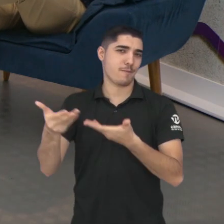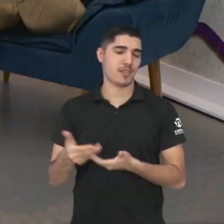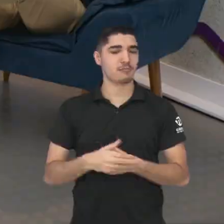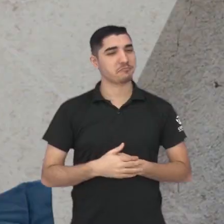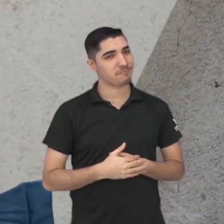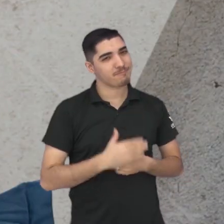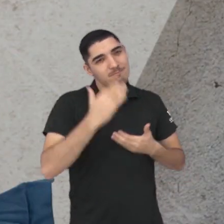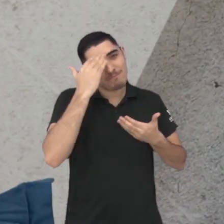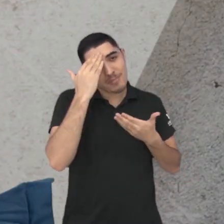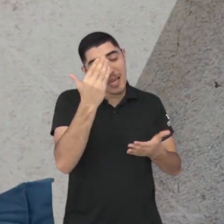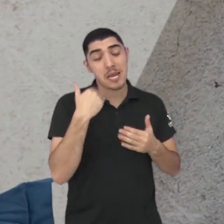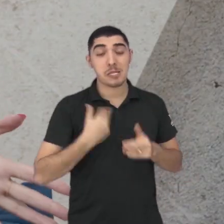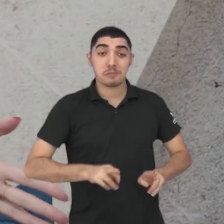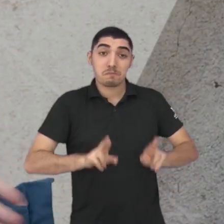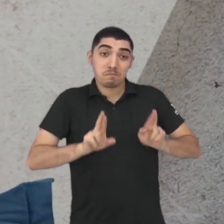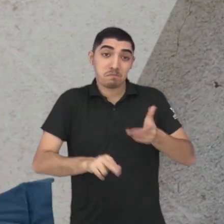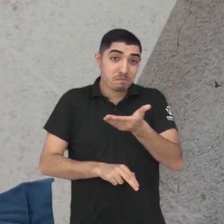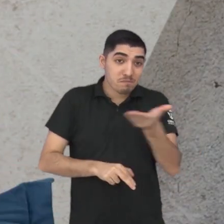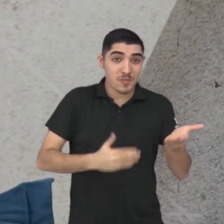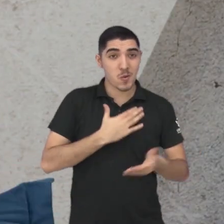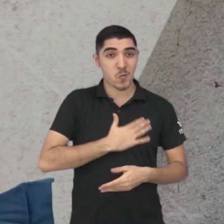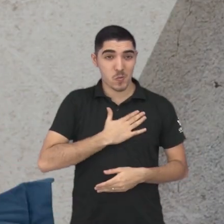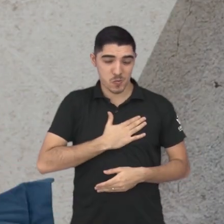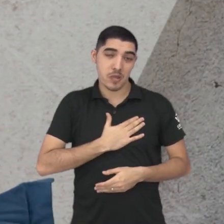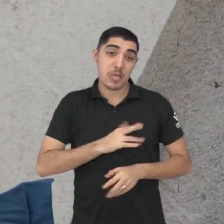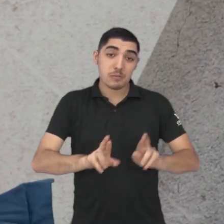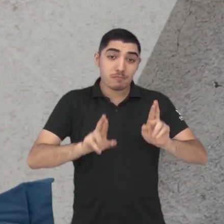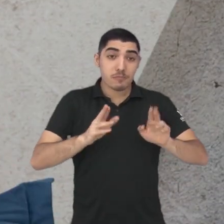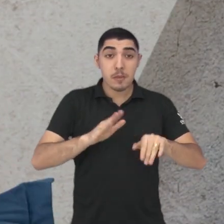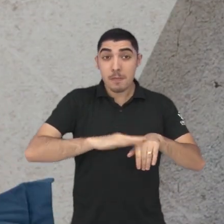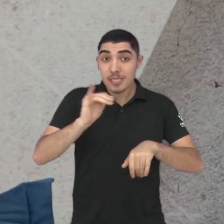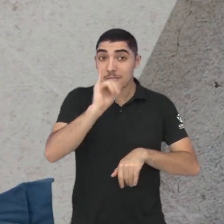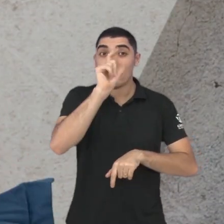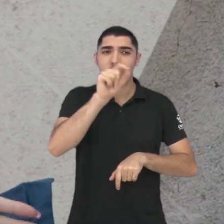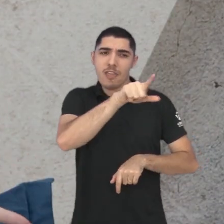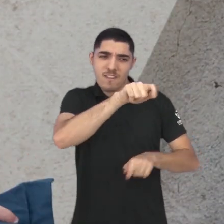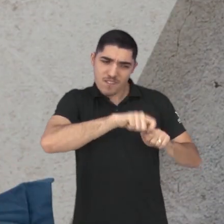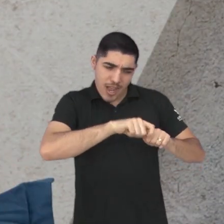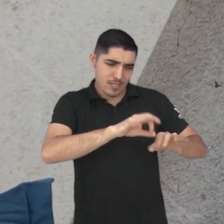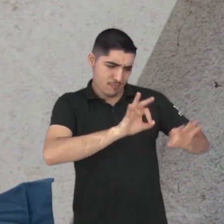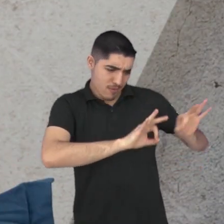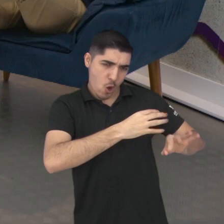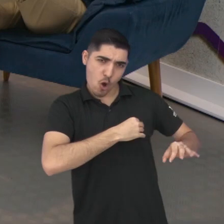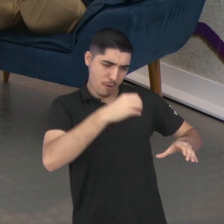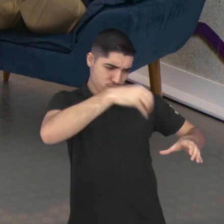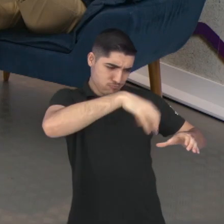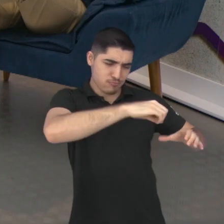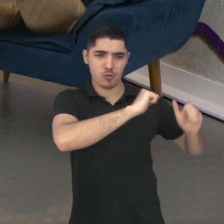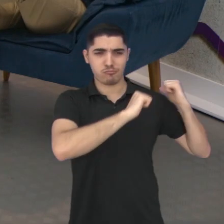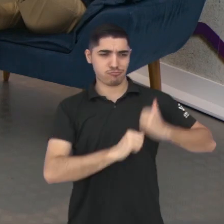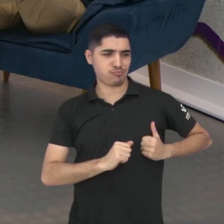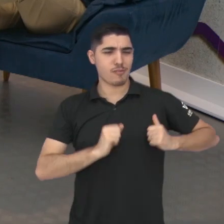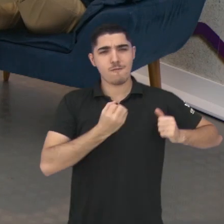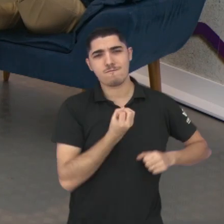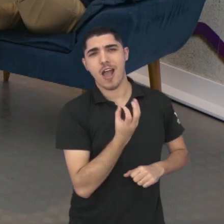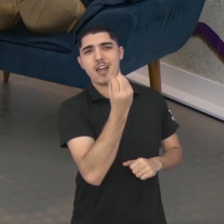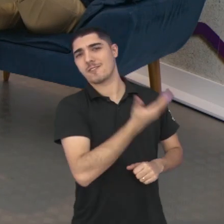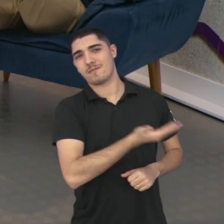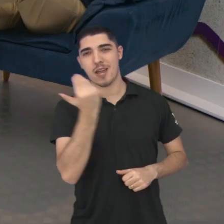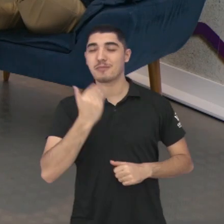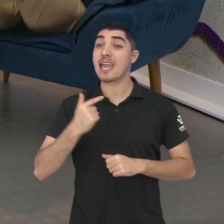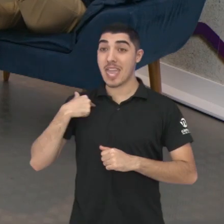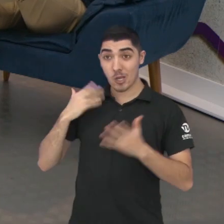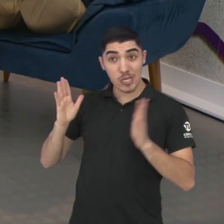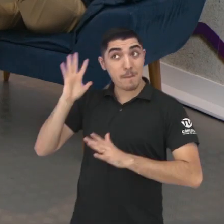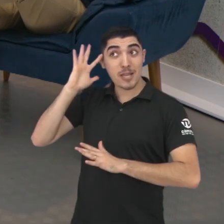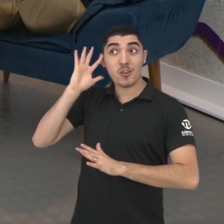Muito obrigada. Espero que vocês tenham gostado e o mais importante vamos fazer as malas e vamos viajar. Já estou pensando no